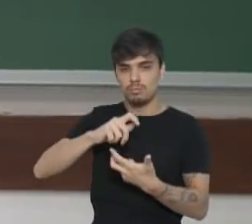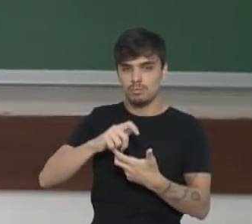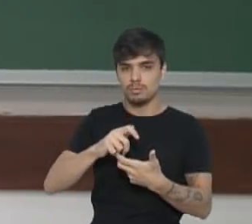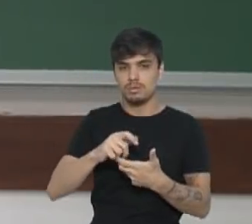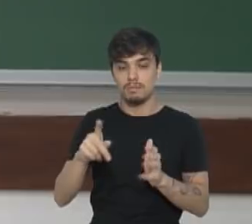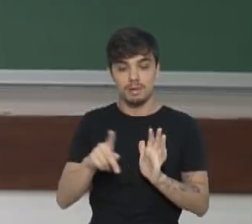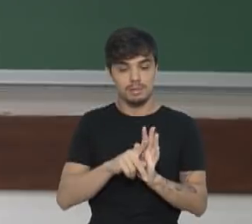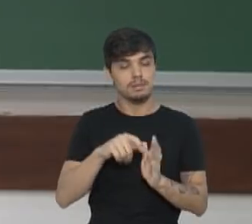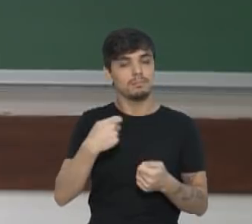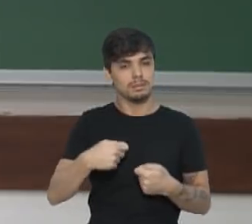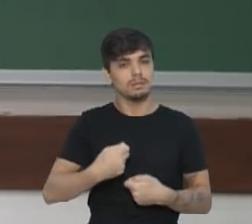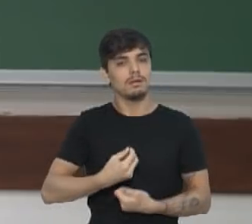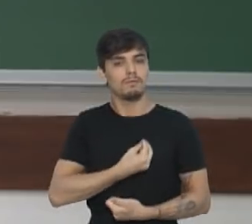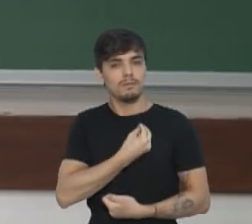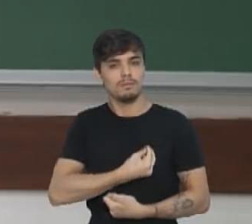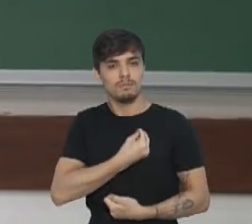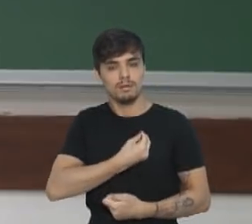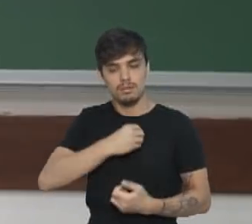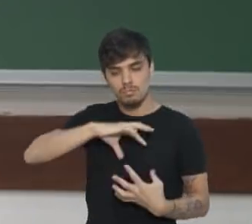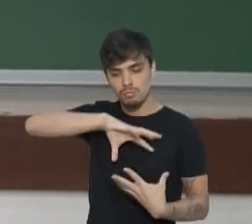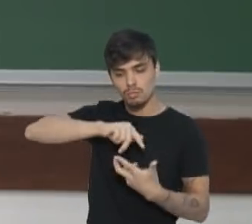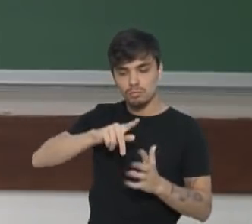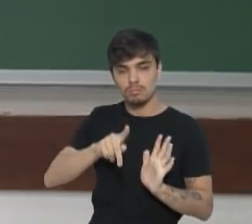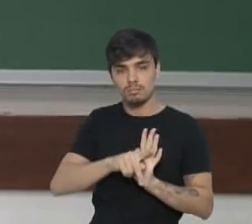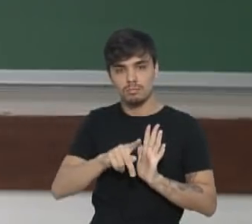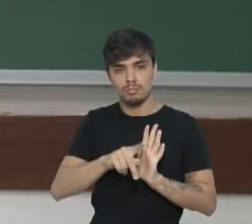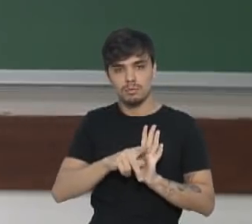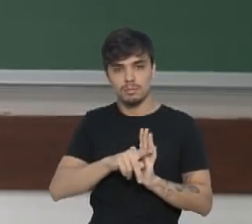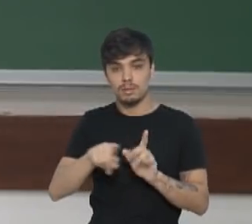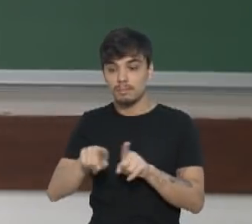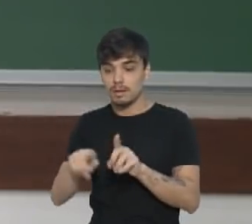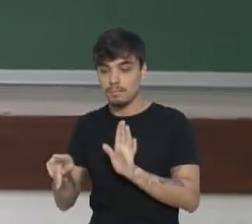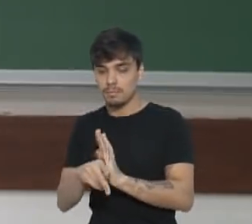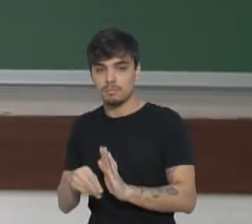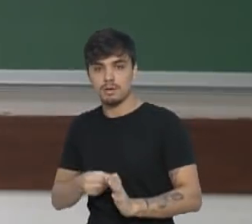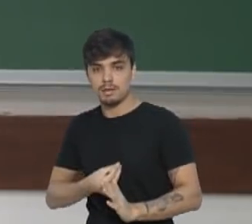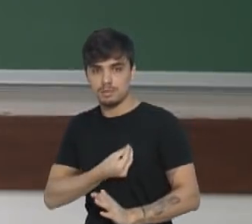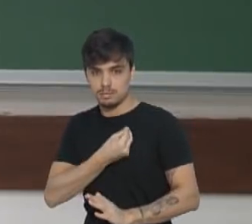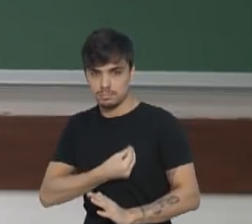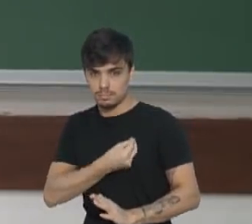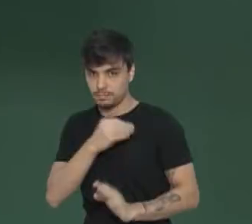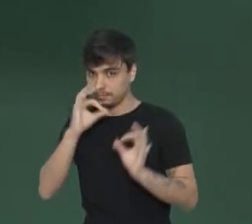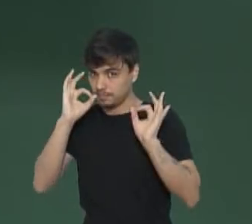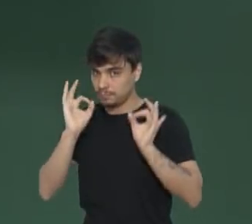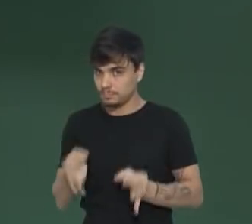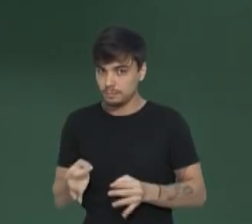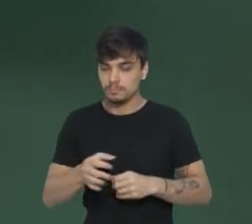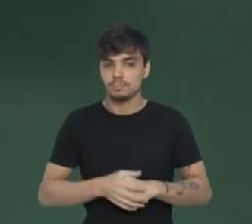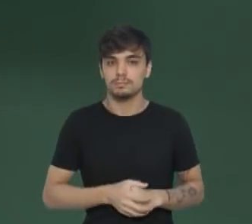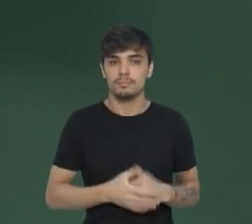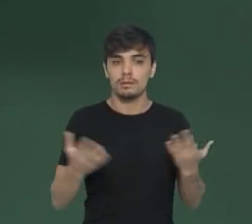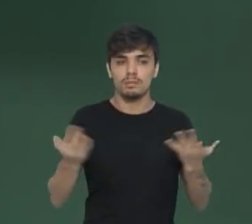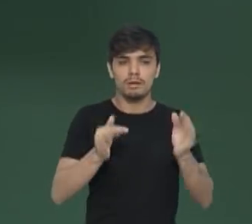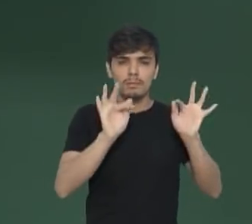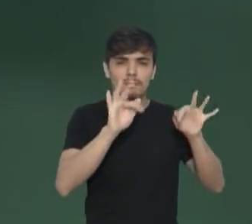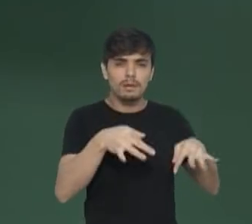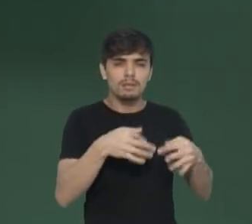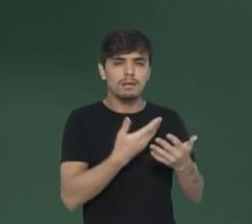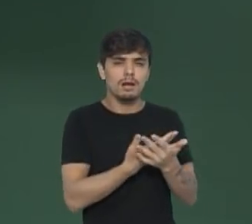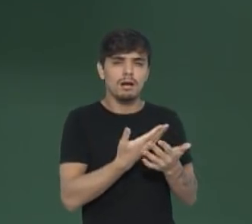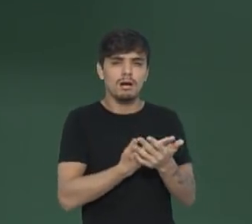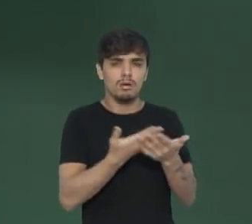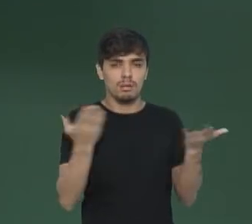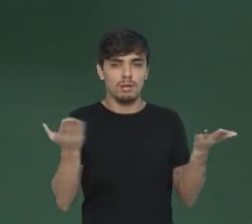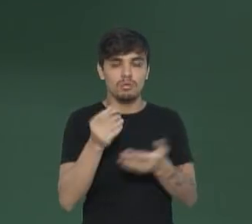o próprio mundo e a própria existência. Perfeito? Então, nós temos aí para finalizar a nossa aula de hoje, né, um